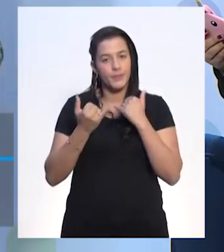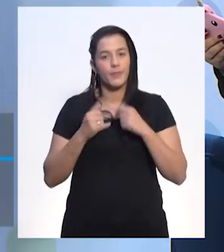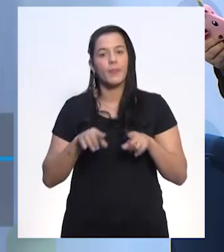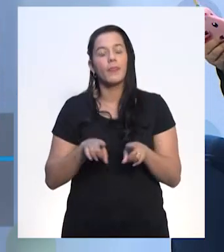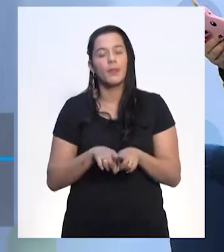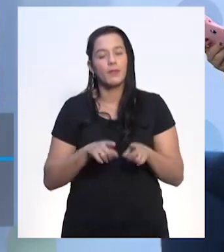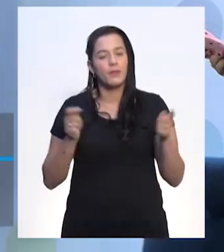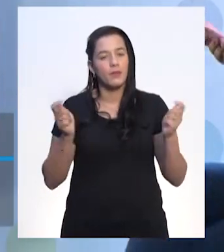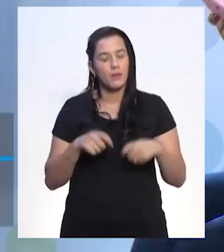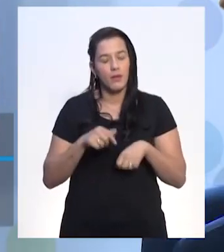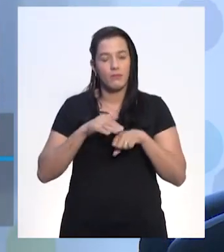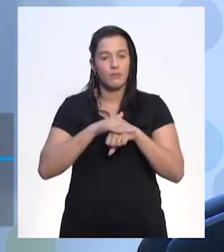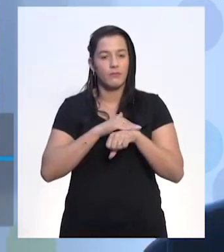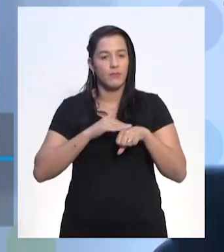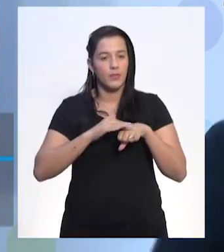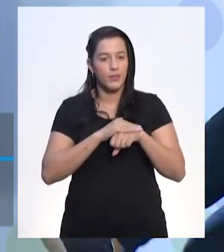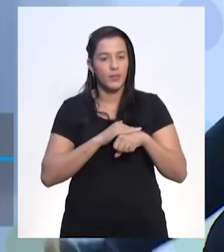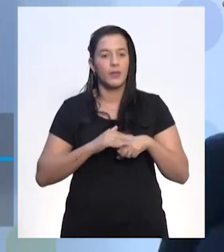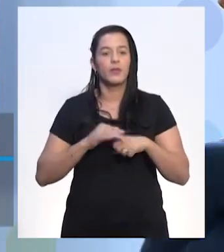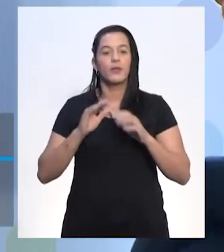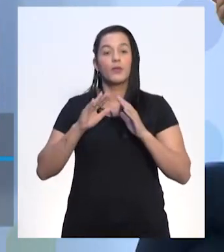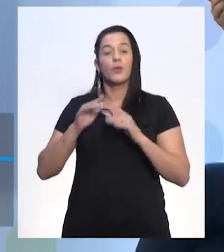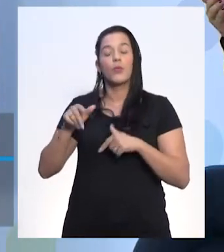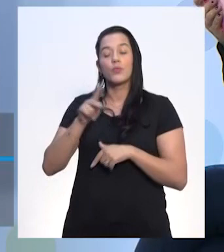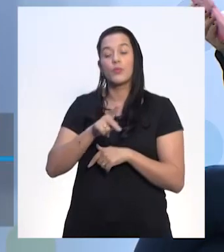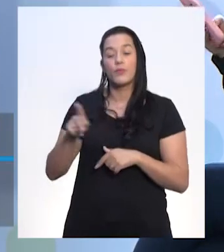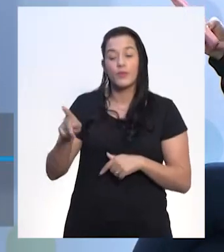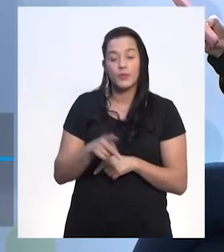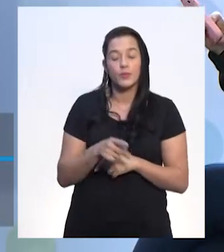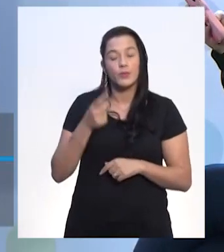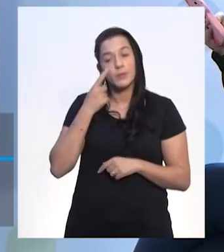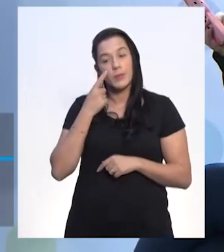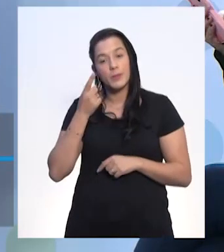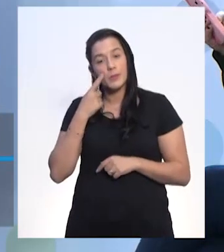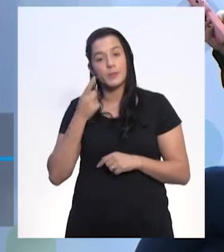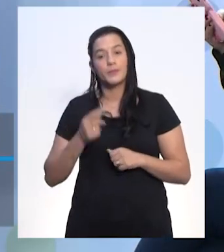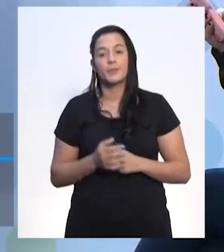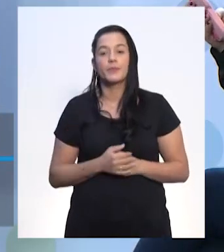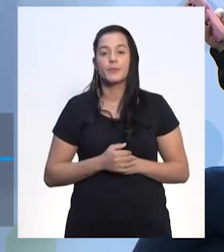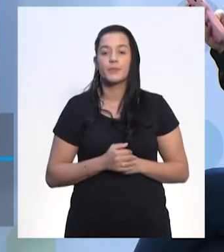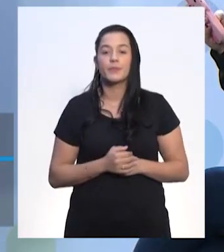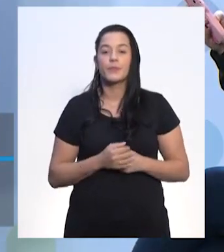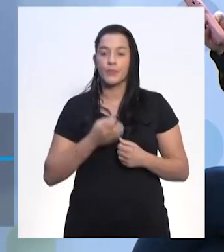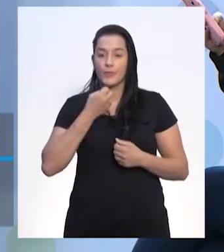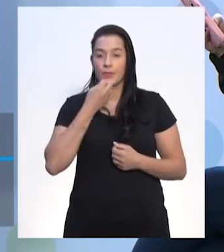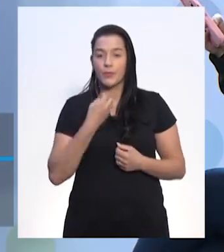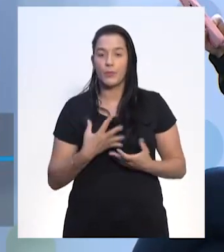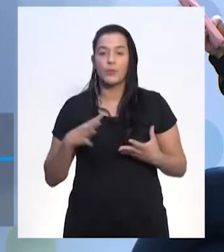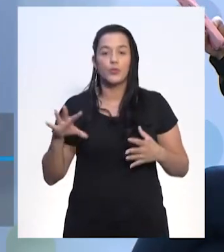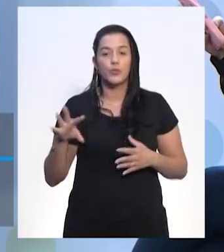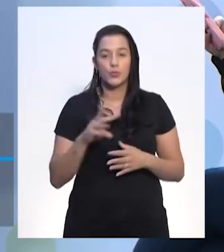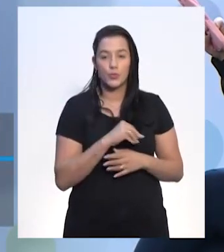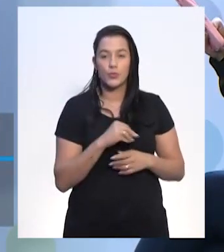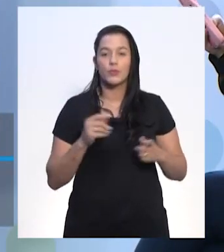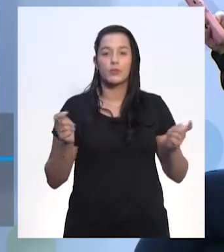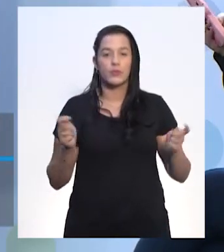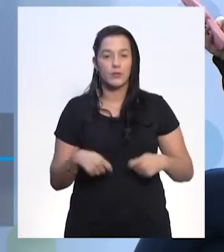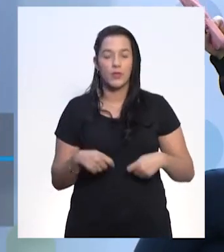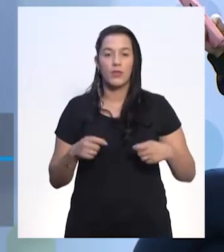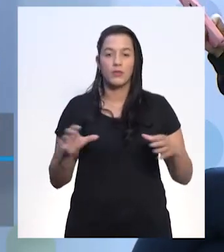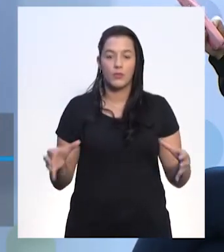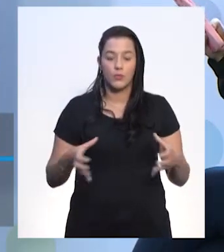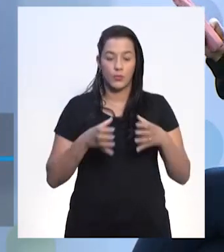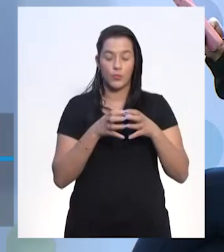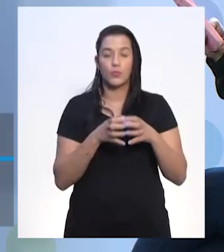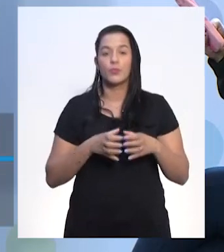conversar com os professores, chegar num acordo, porque é isso aí, muitos de vocês fazem parte de Grêmio, e